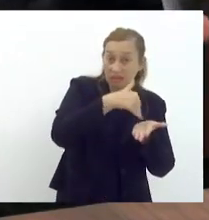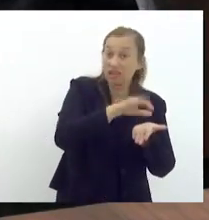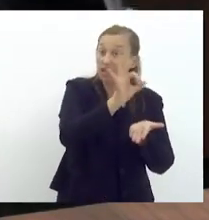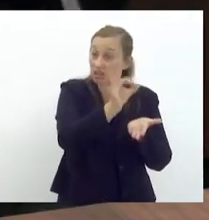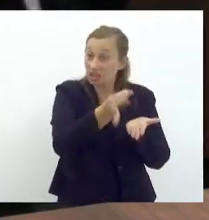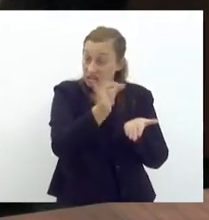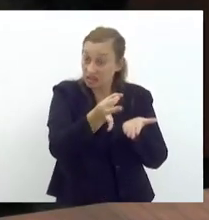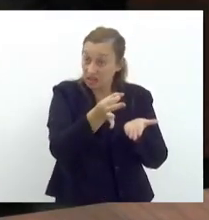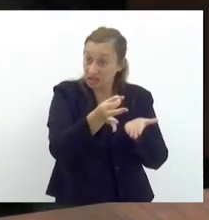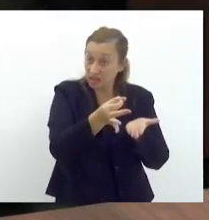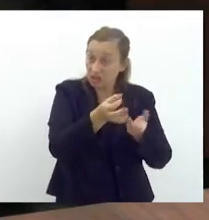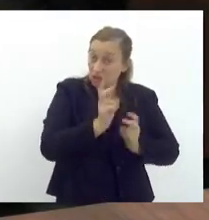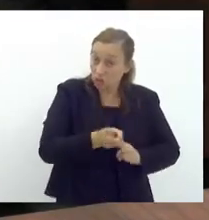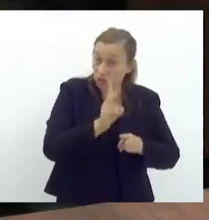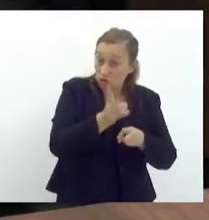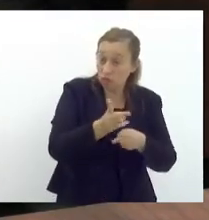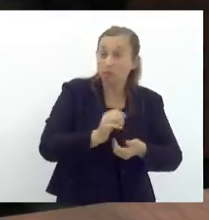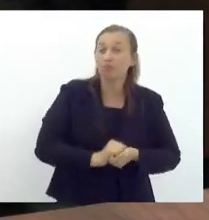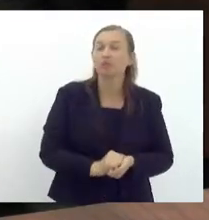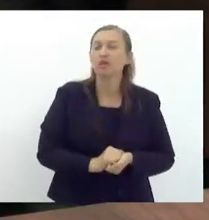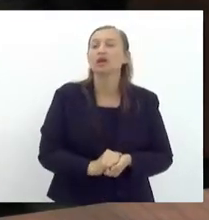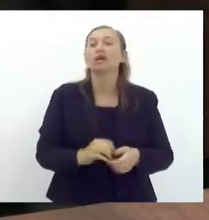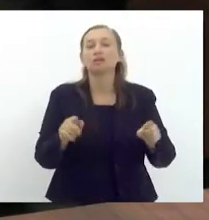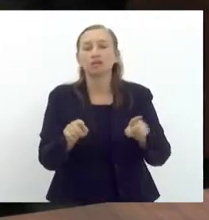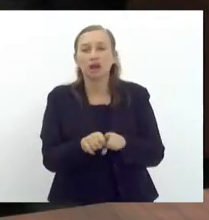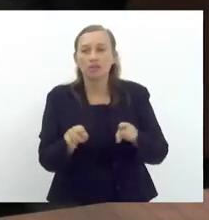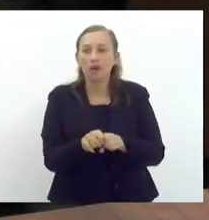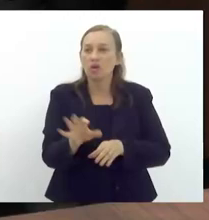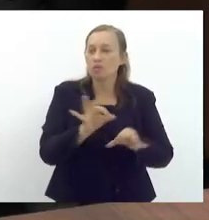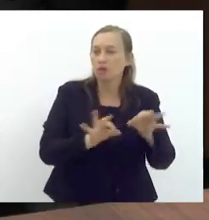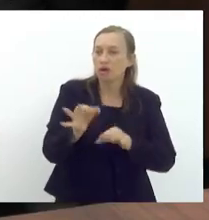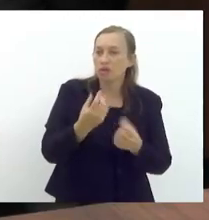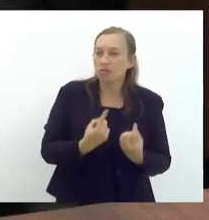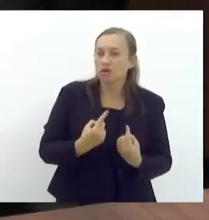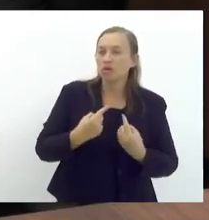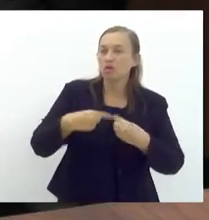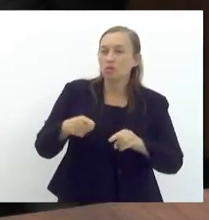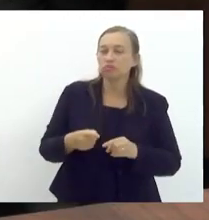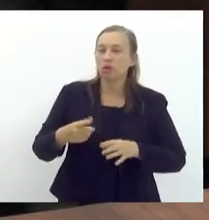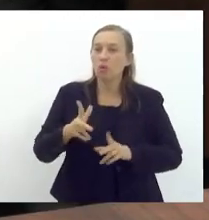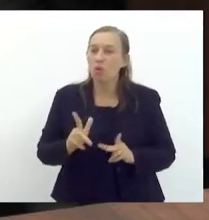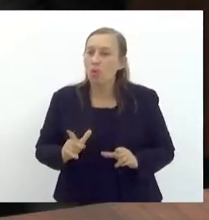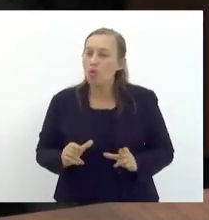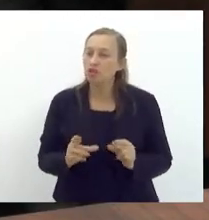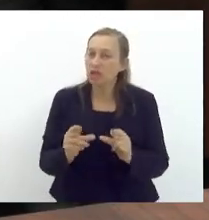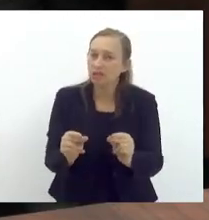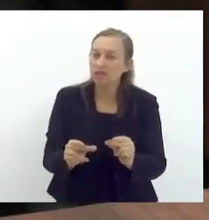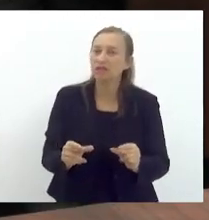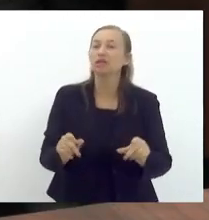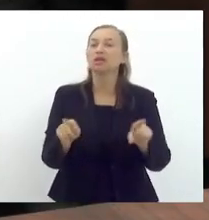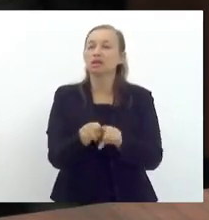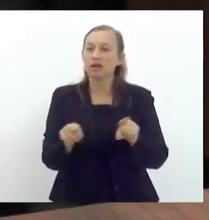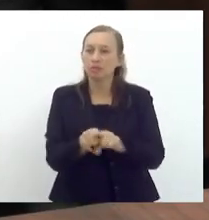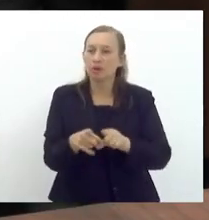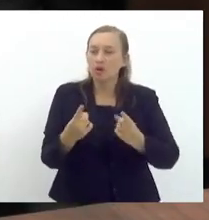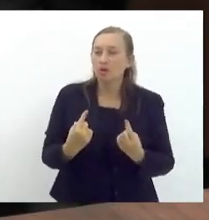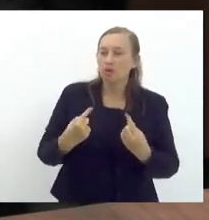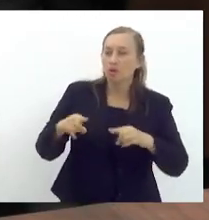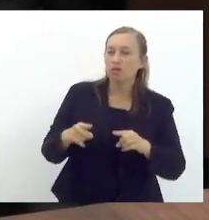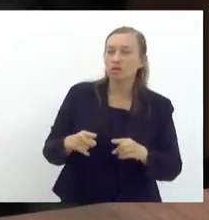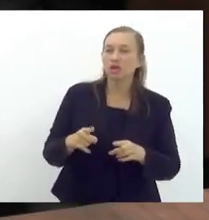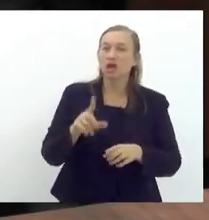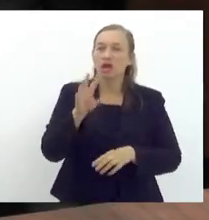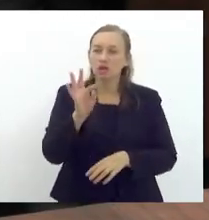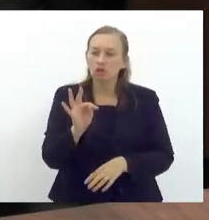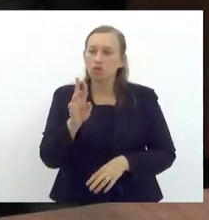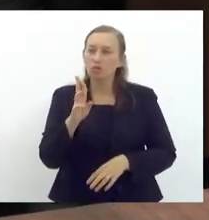de fato troca essa política assim como o programa de combate alcance assim como o programa de combate à tuberculose